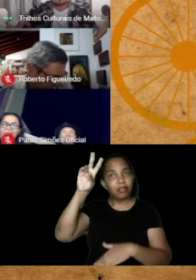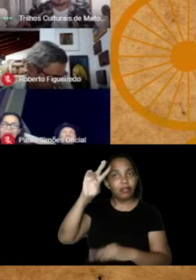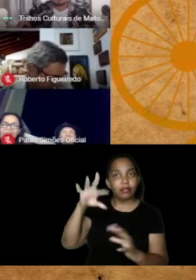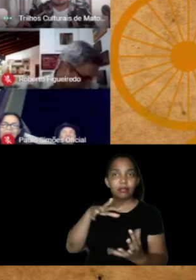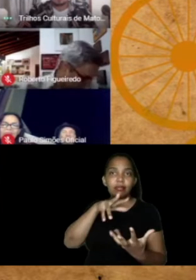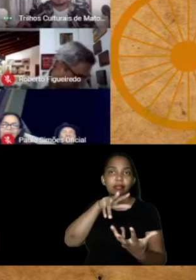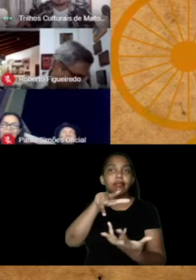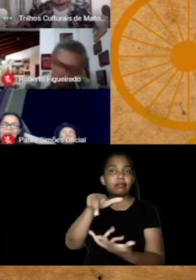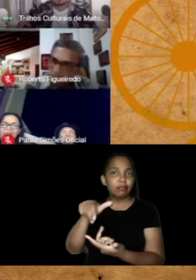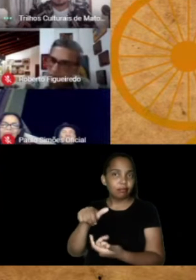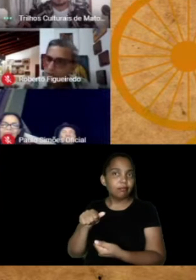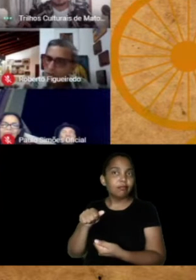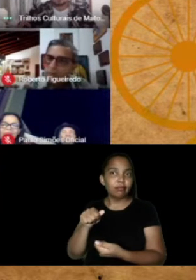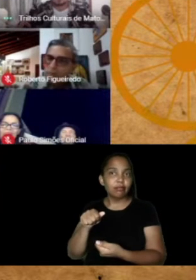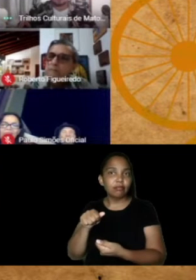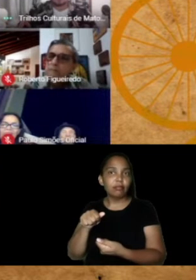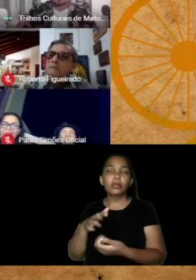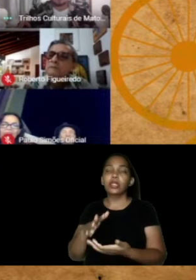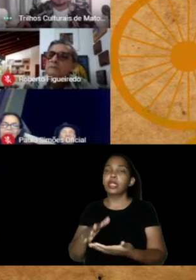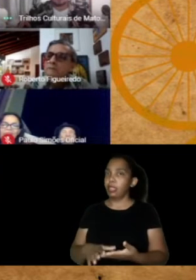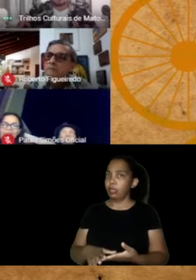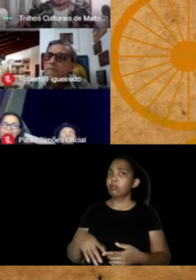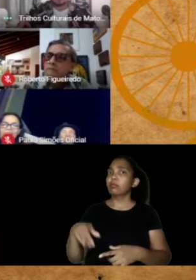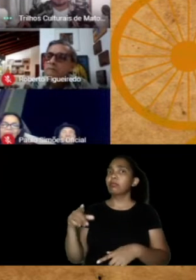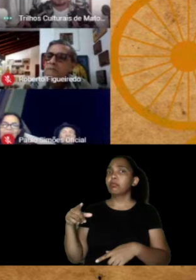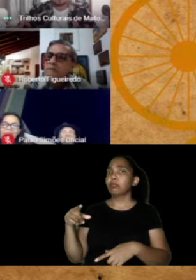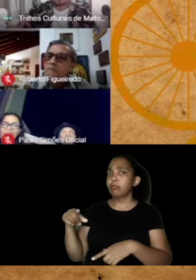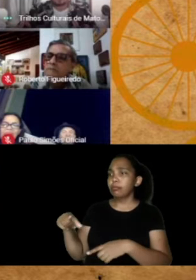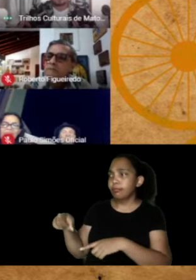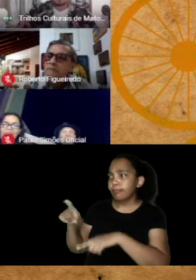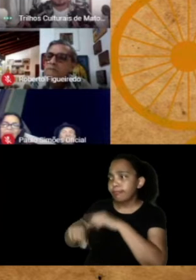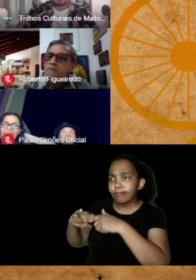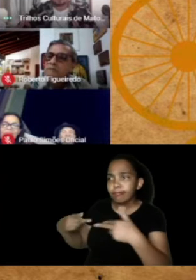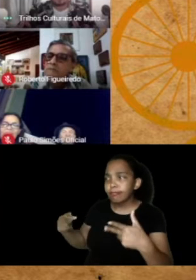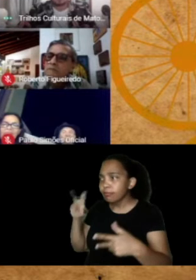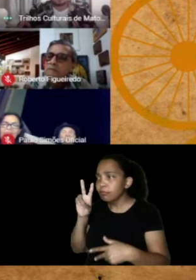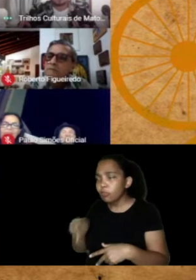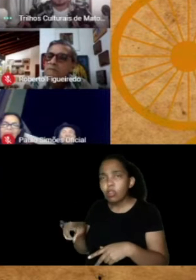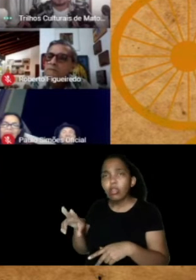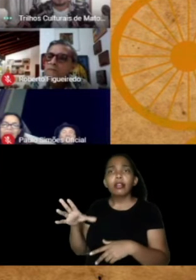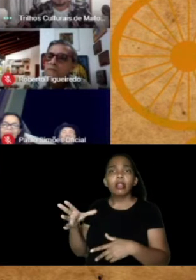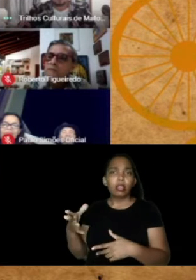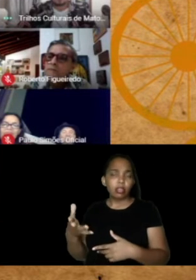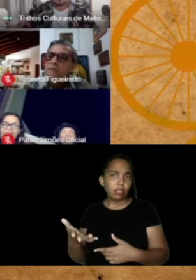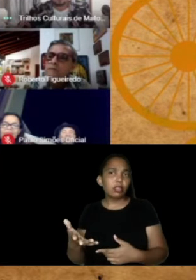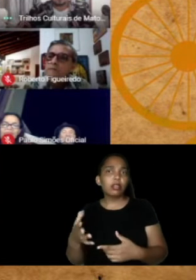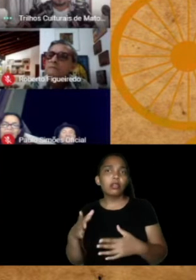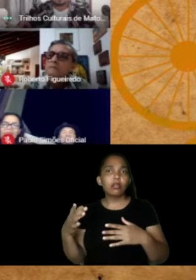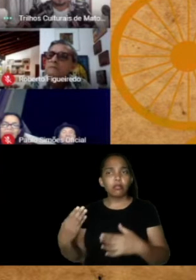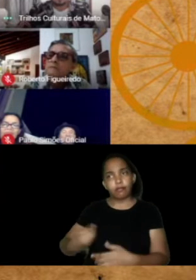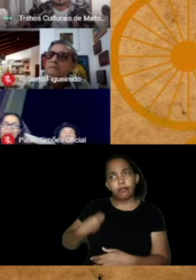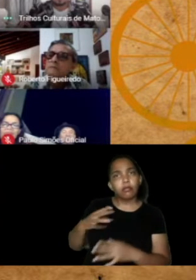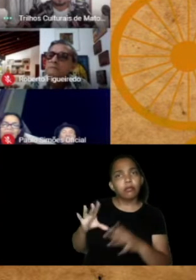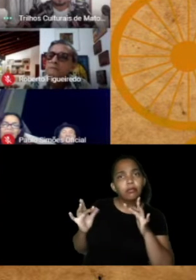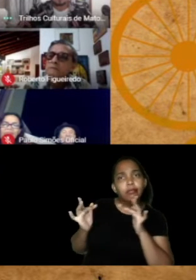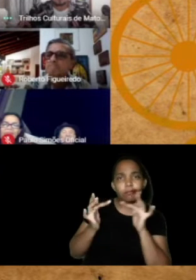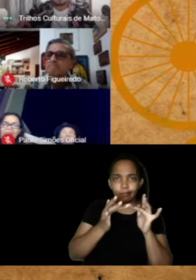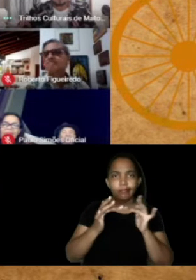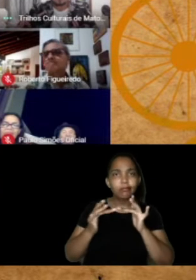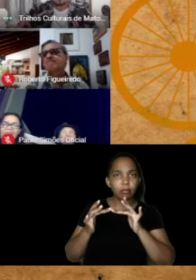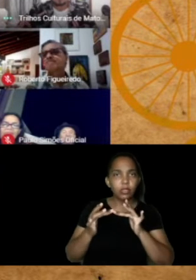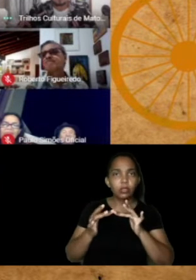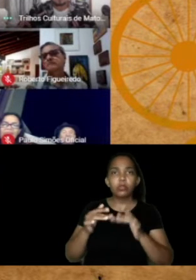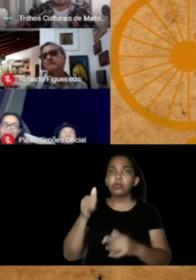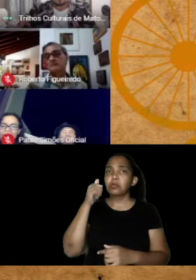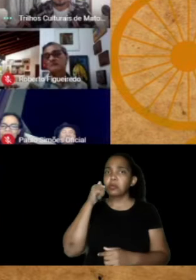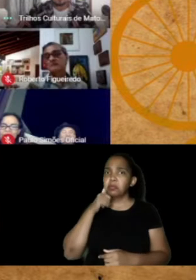procurar material, tivemos um tempo de convivência, uma menina muito competente. E o